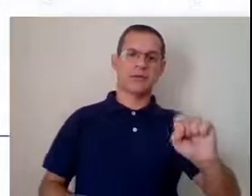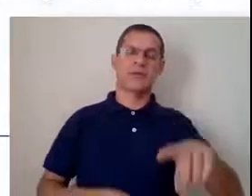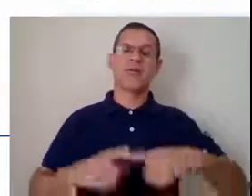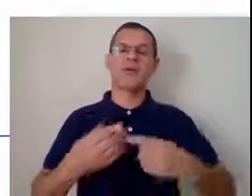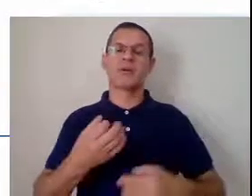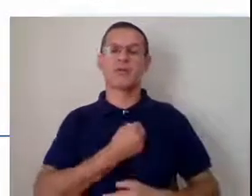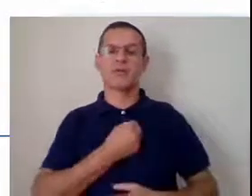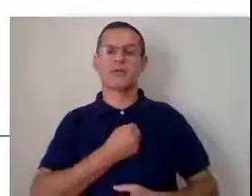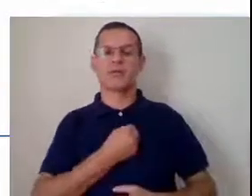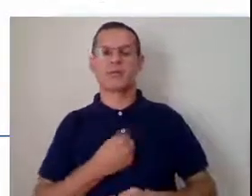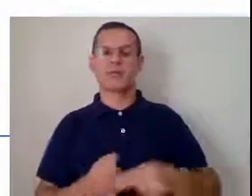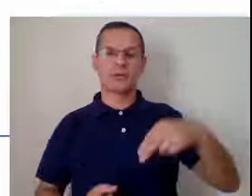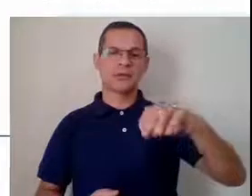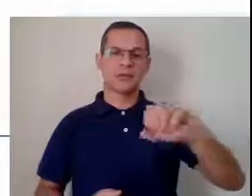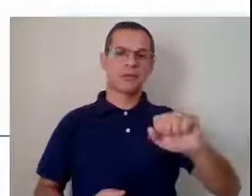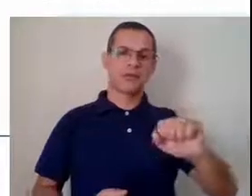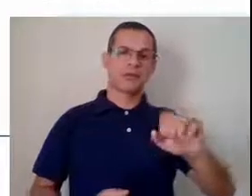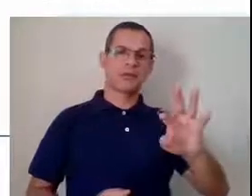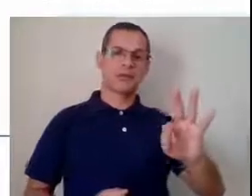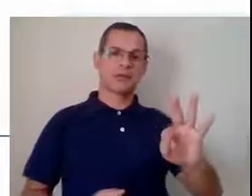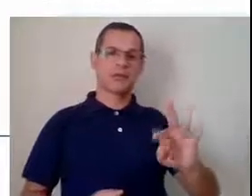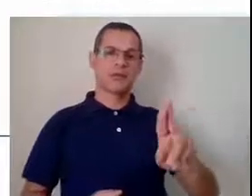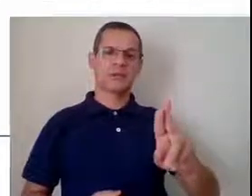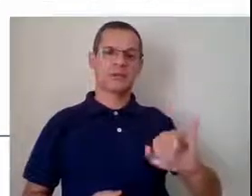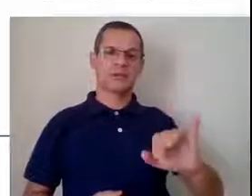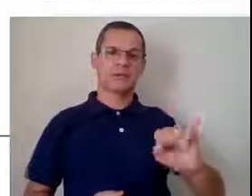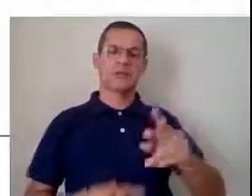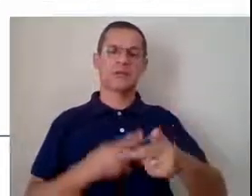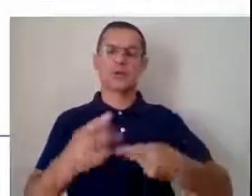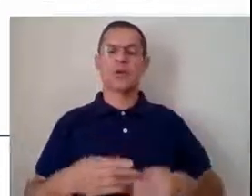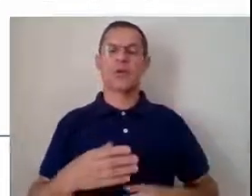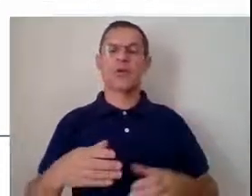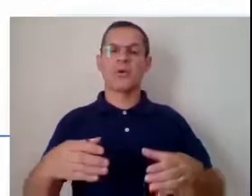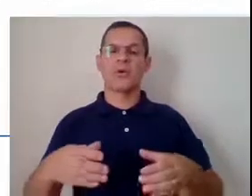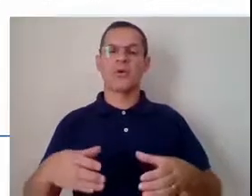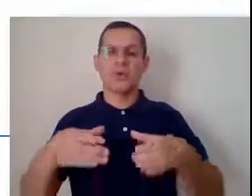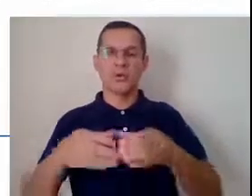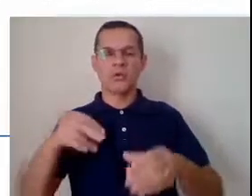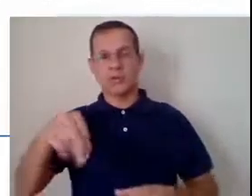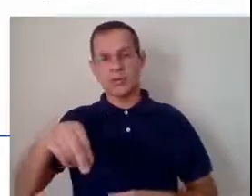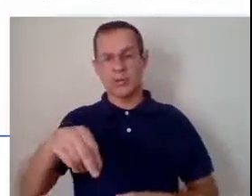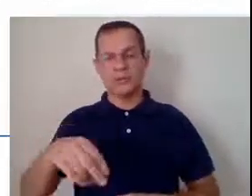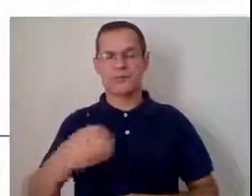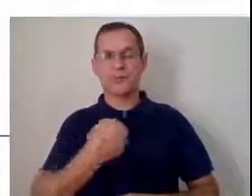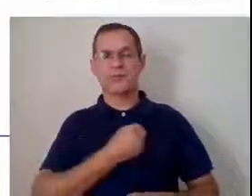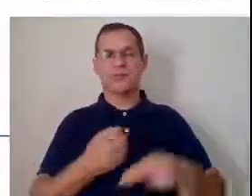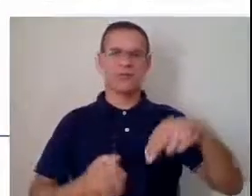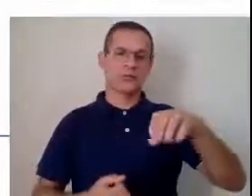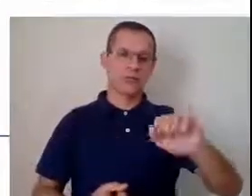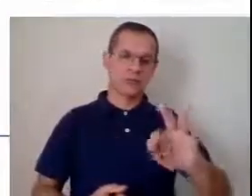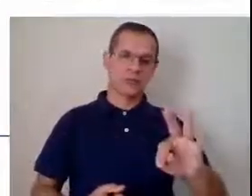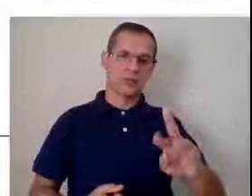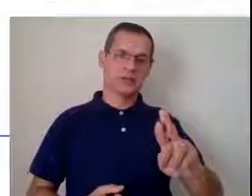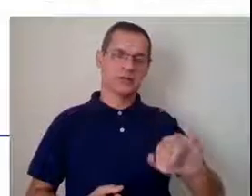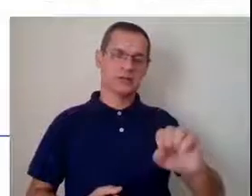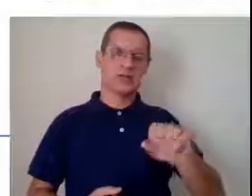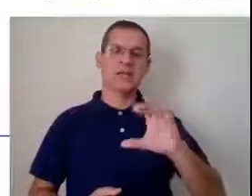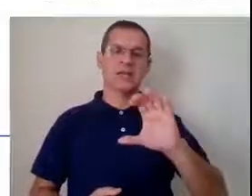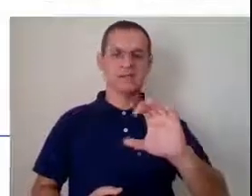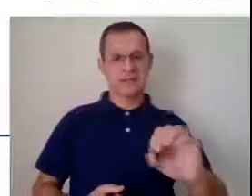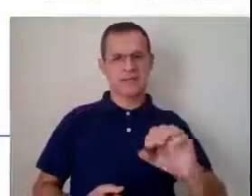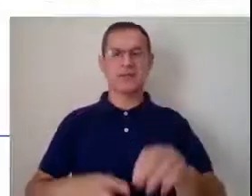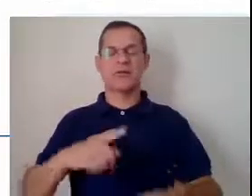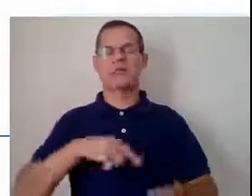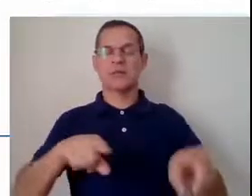Os números naturais, né, como nós já falamos, o conjunto N, né, dos números naturais, 0. Daí